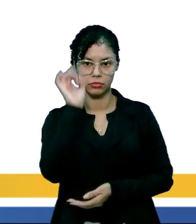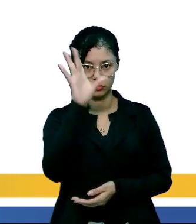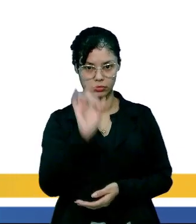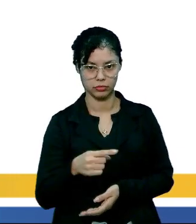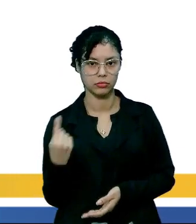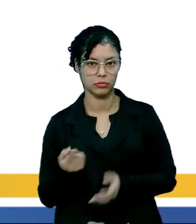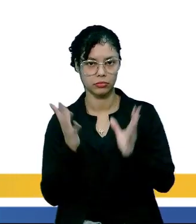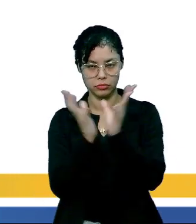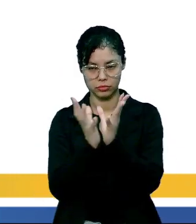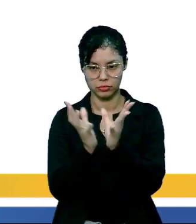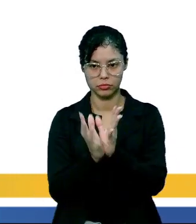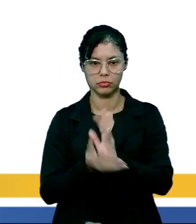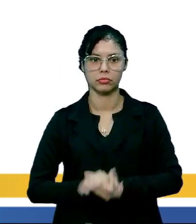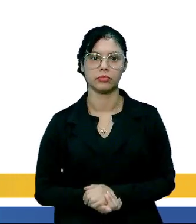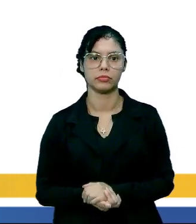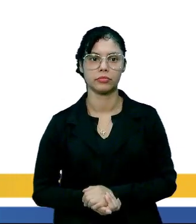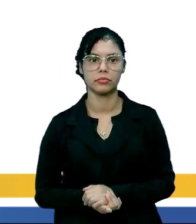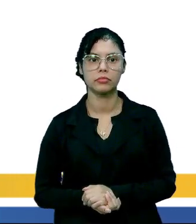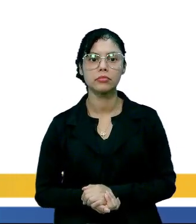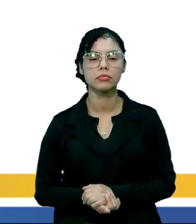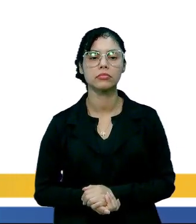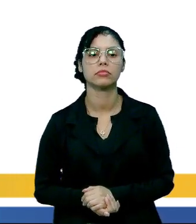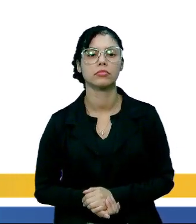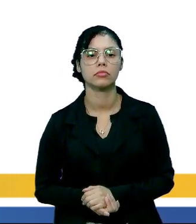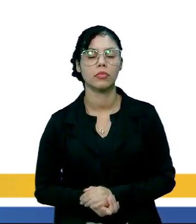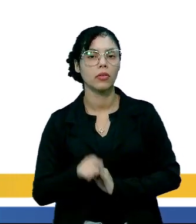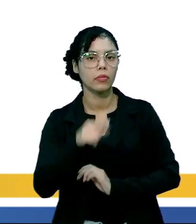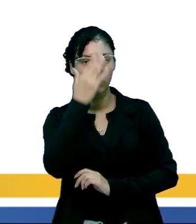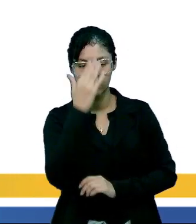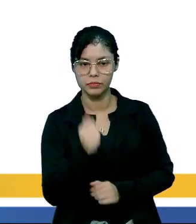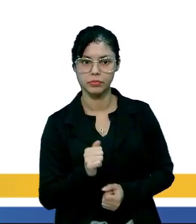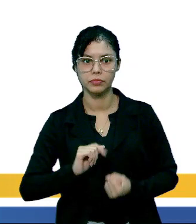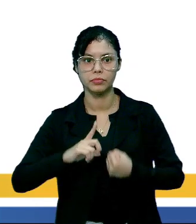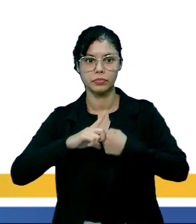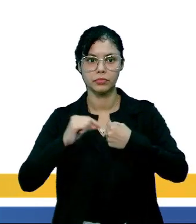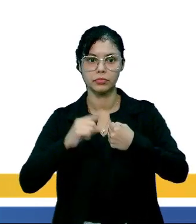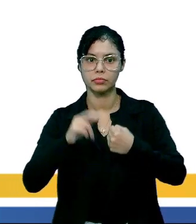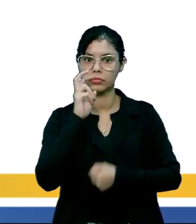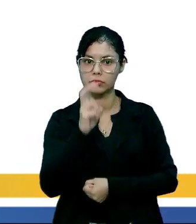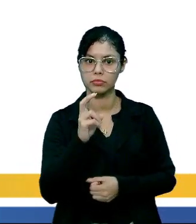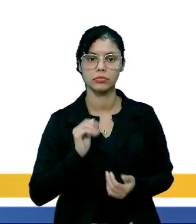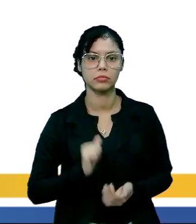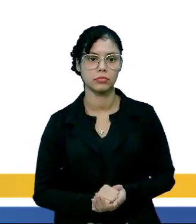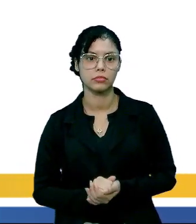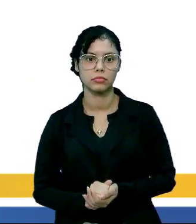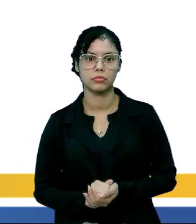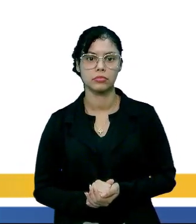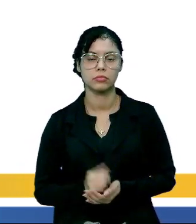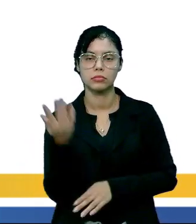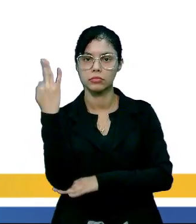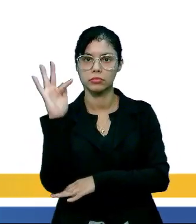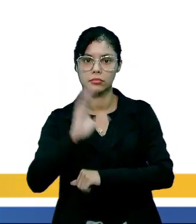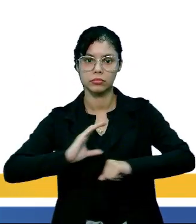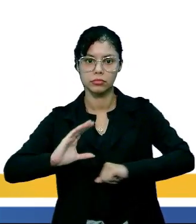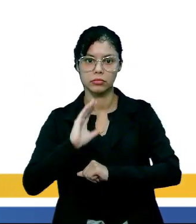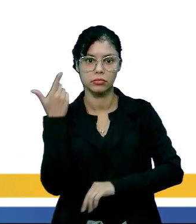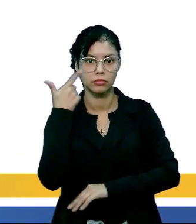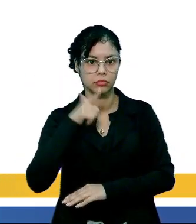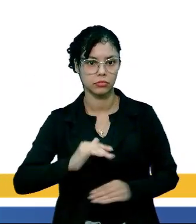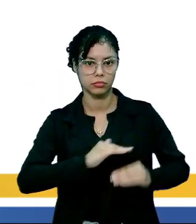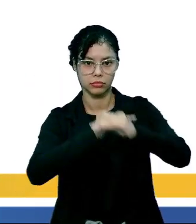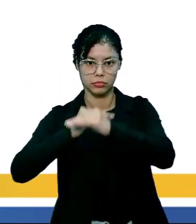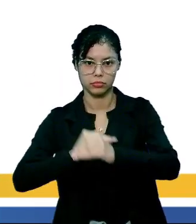deveres individuais e coletivos. Vocês sabem que o artigo 5º da Constituição Federal são